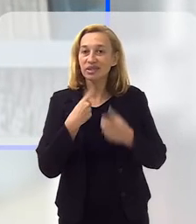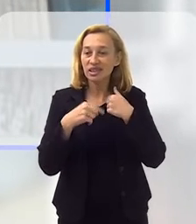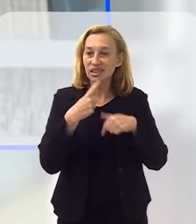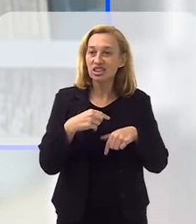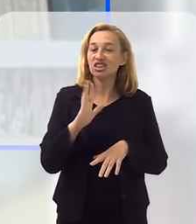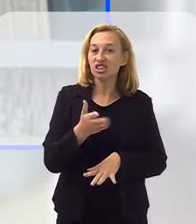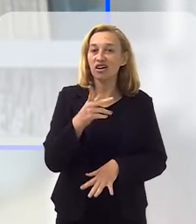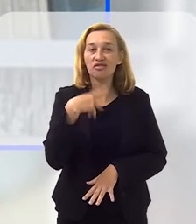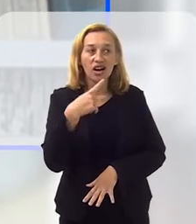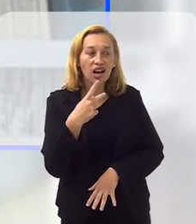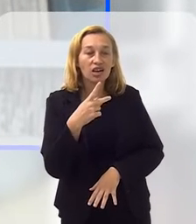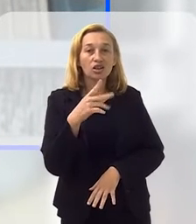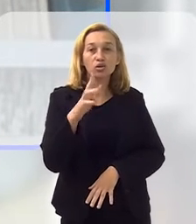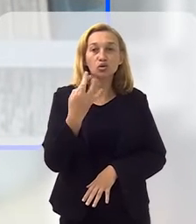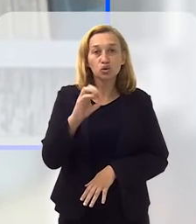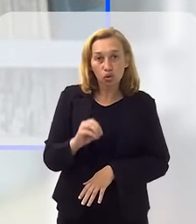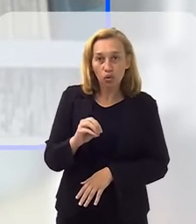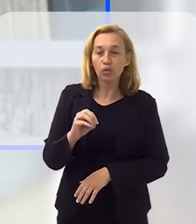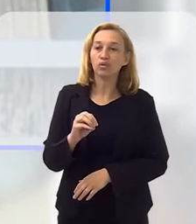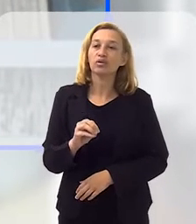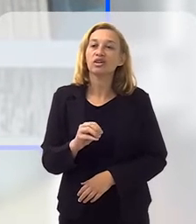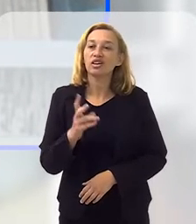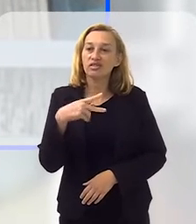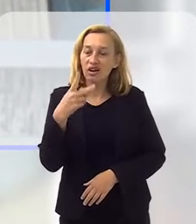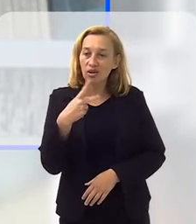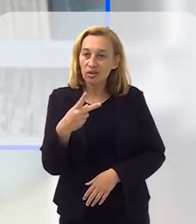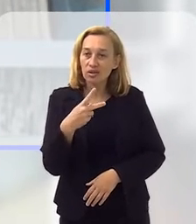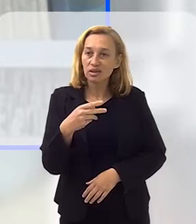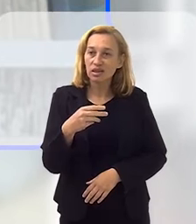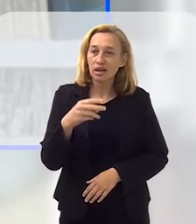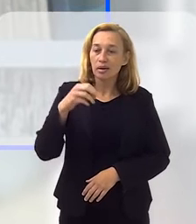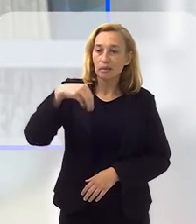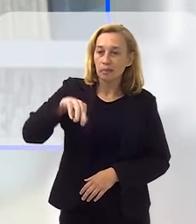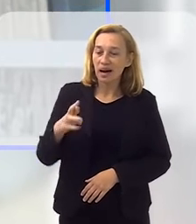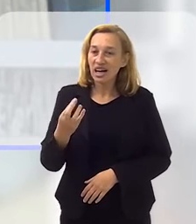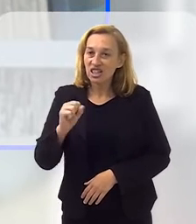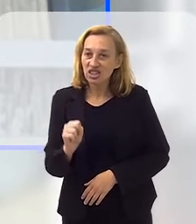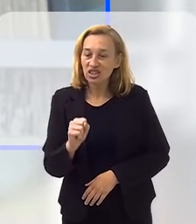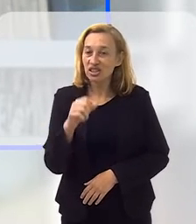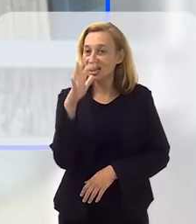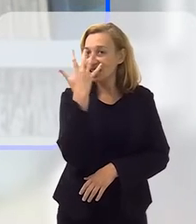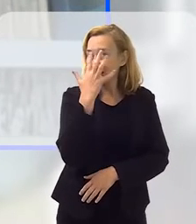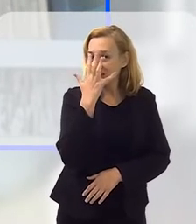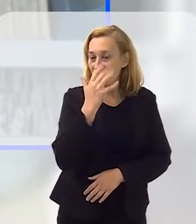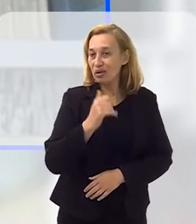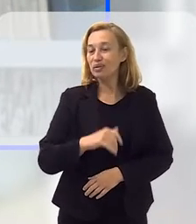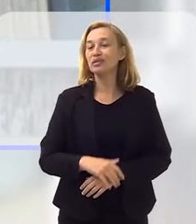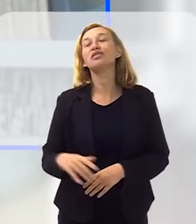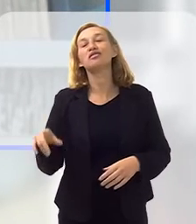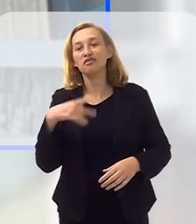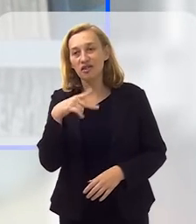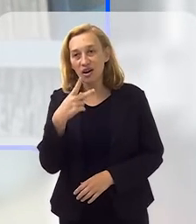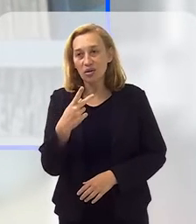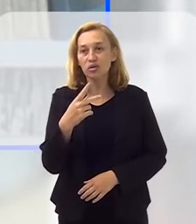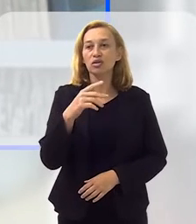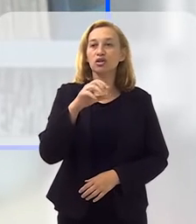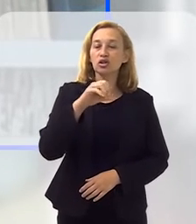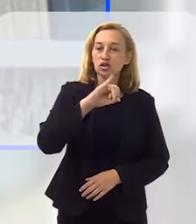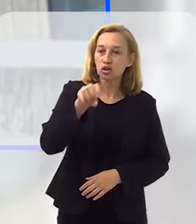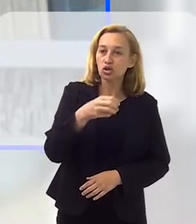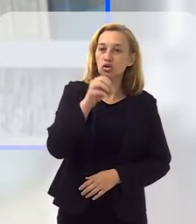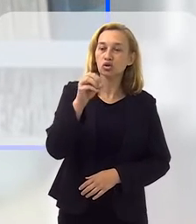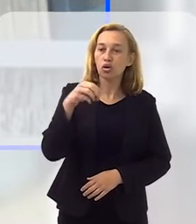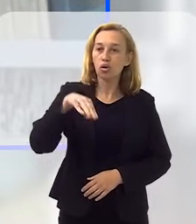assim, a gente já falou do choro, falou das marchas rancho, dos ranchos carnavalescos, a gente falou